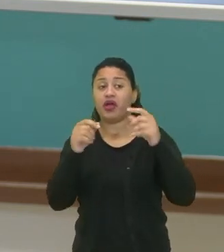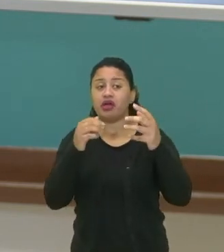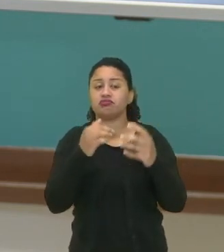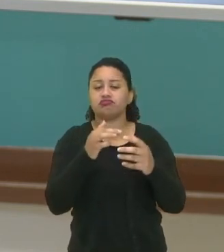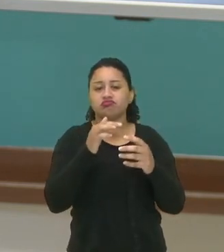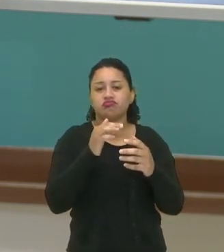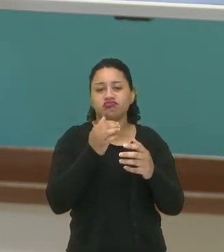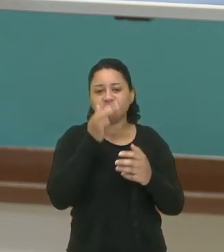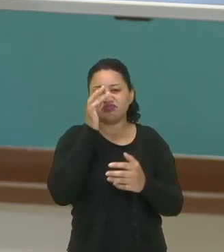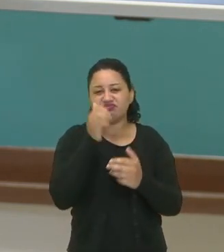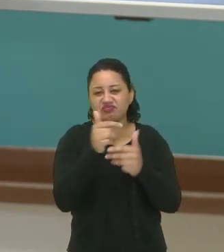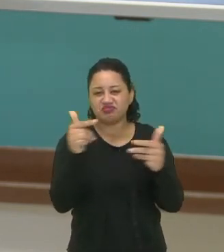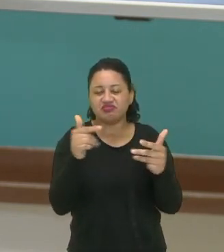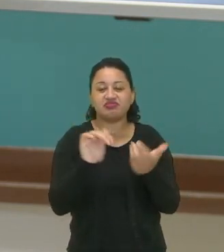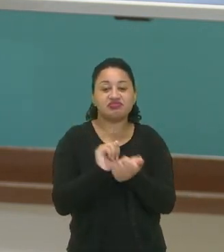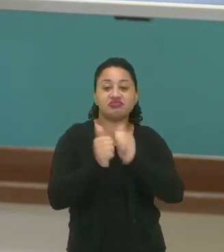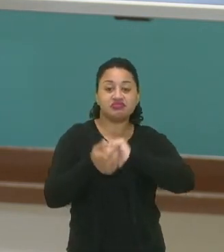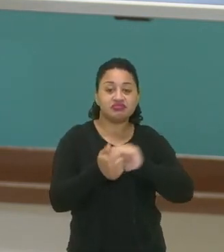adaptaram a essa região.